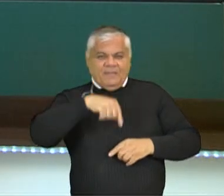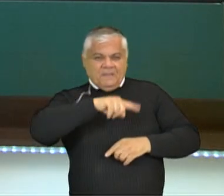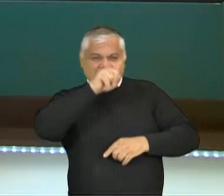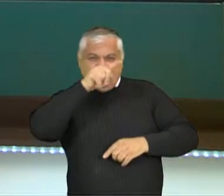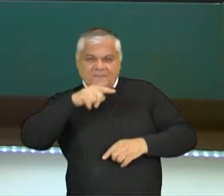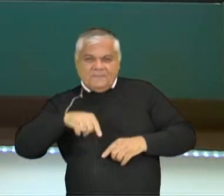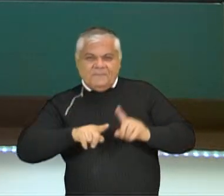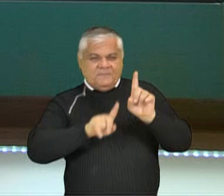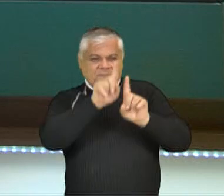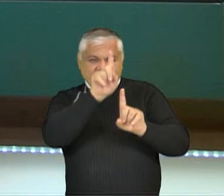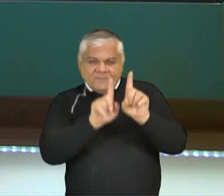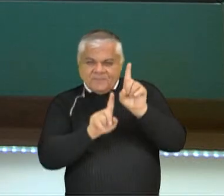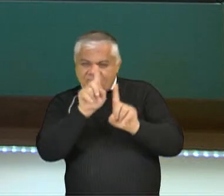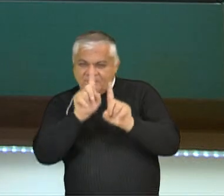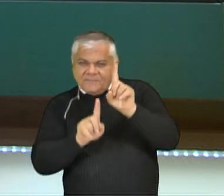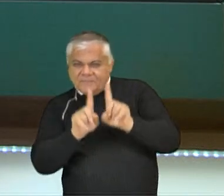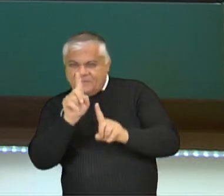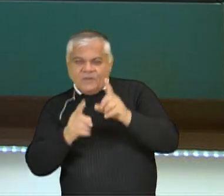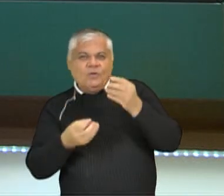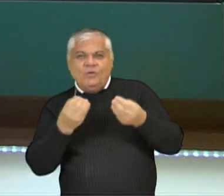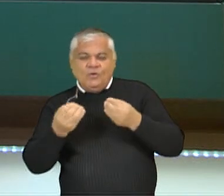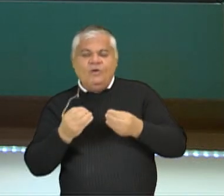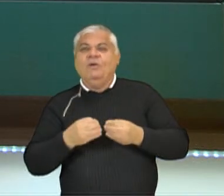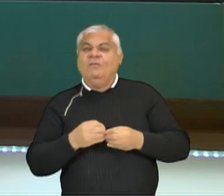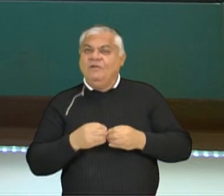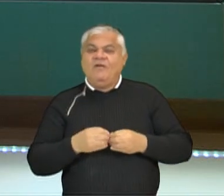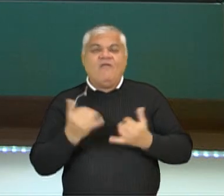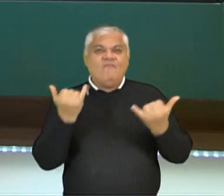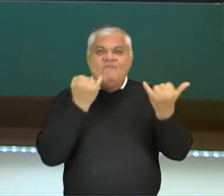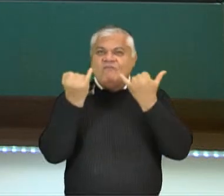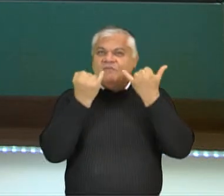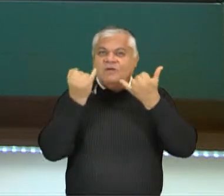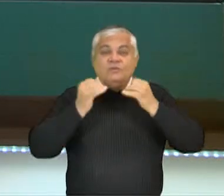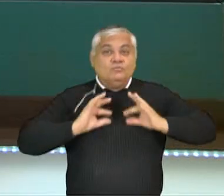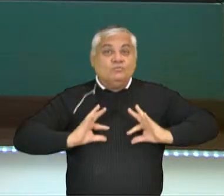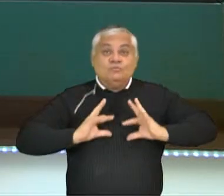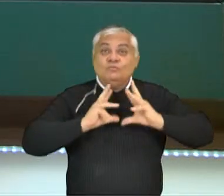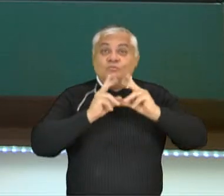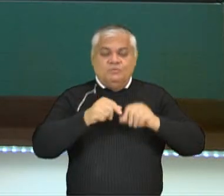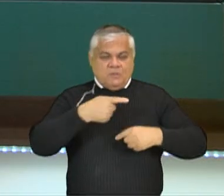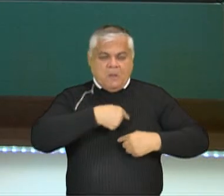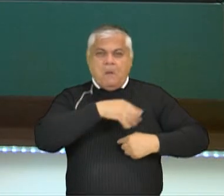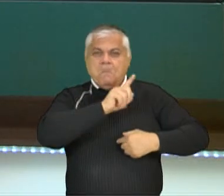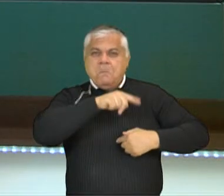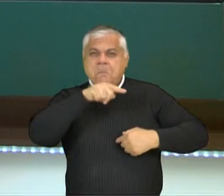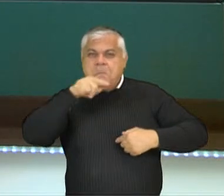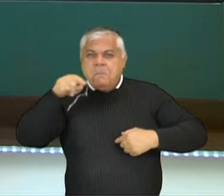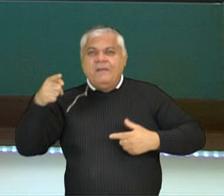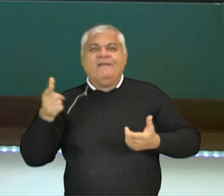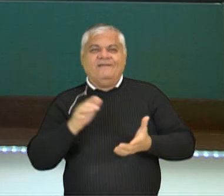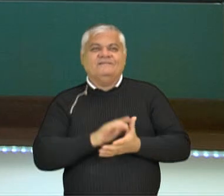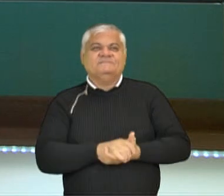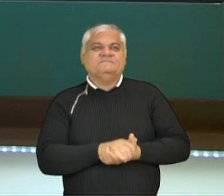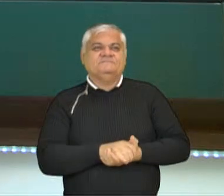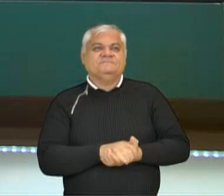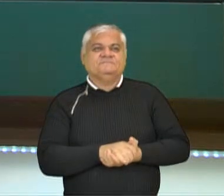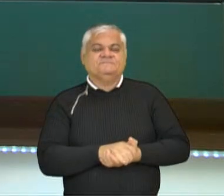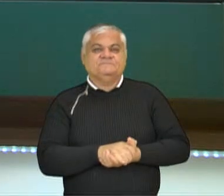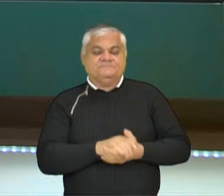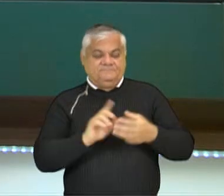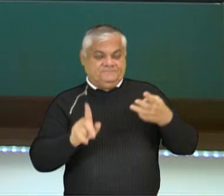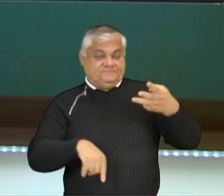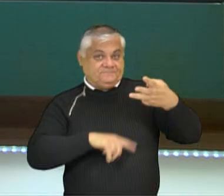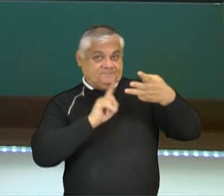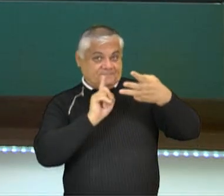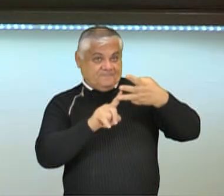seu dia, então ela vai monitorar tudo, a sua frequência cardíaca e tudo mais. Outra estatística,